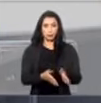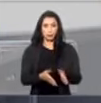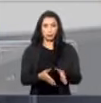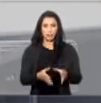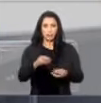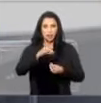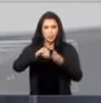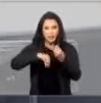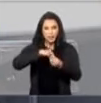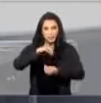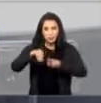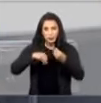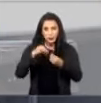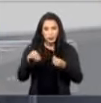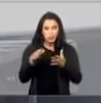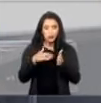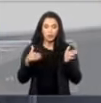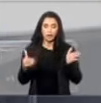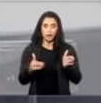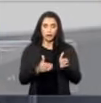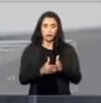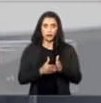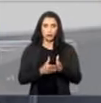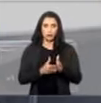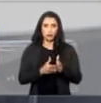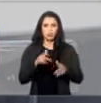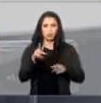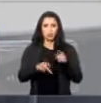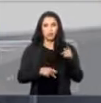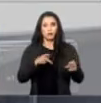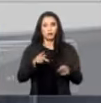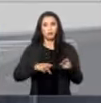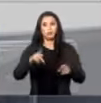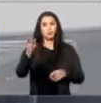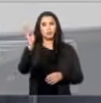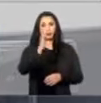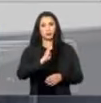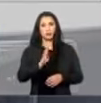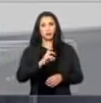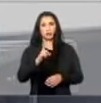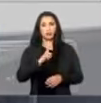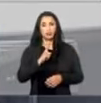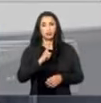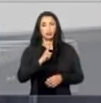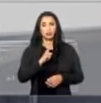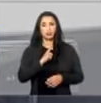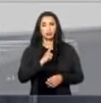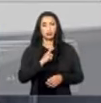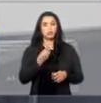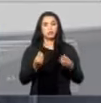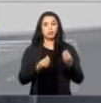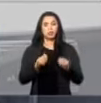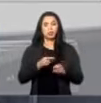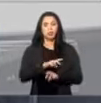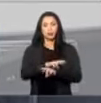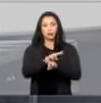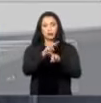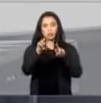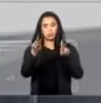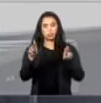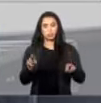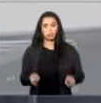profundo que forja a civilização brasileira, temos uma condição genética e ancestral pluralíssima